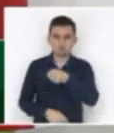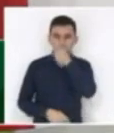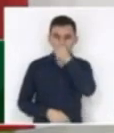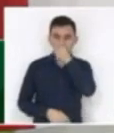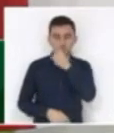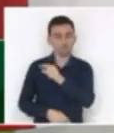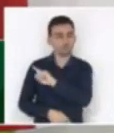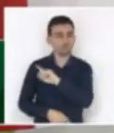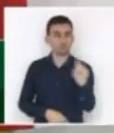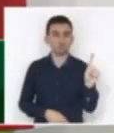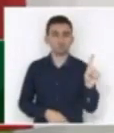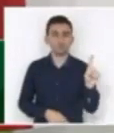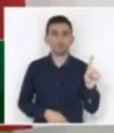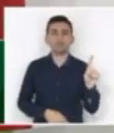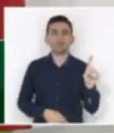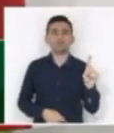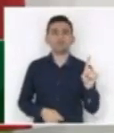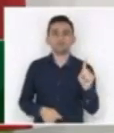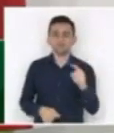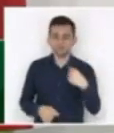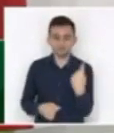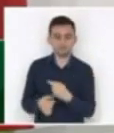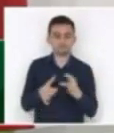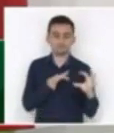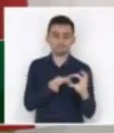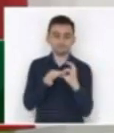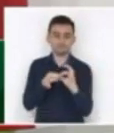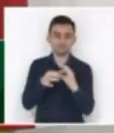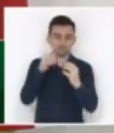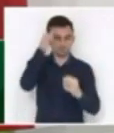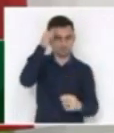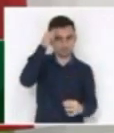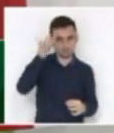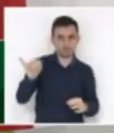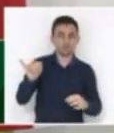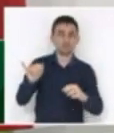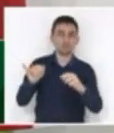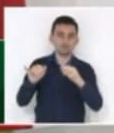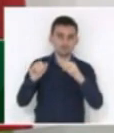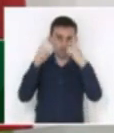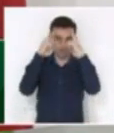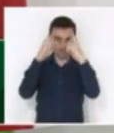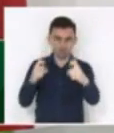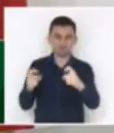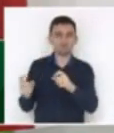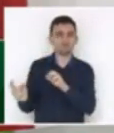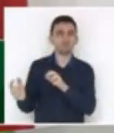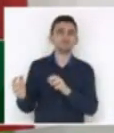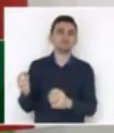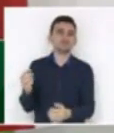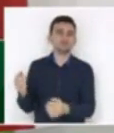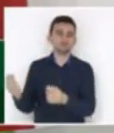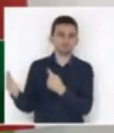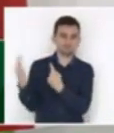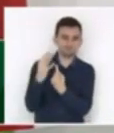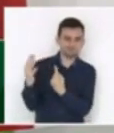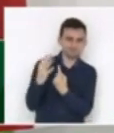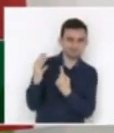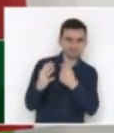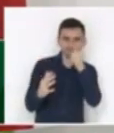cada dia mais unidas contra a violência e a opressão que mulheres são